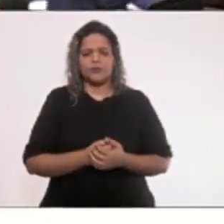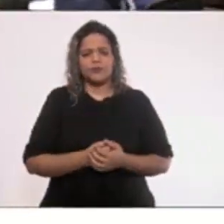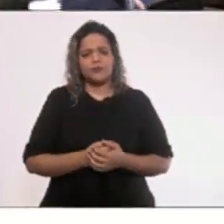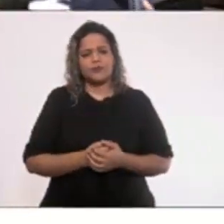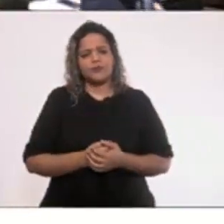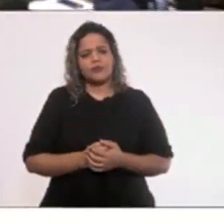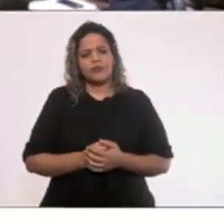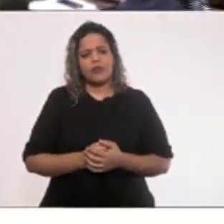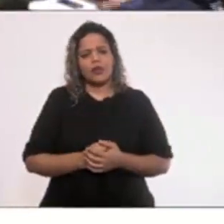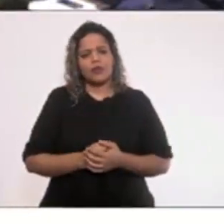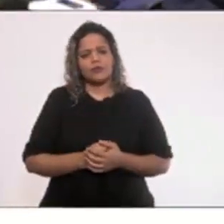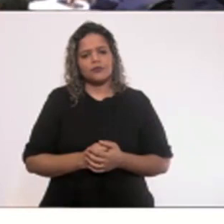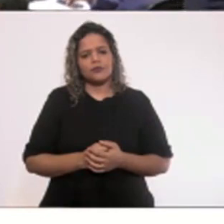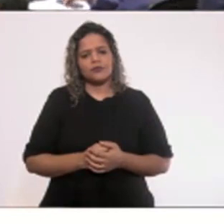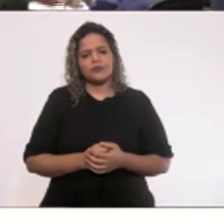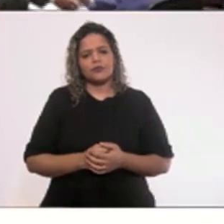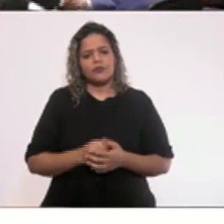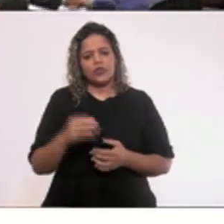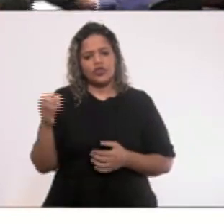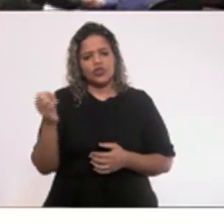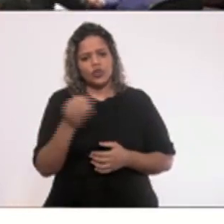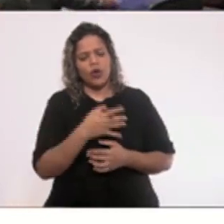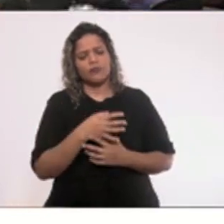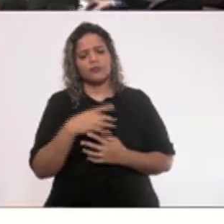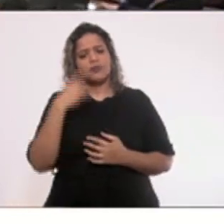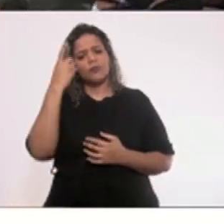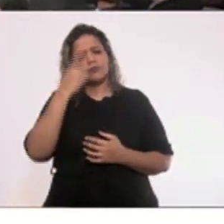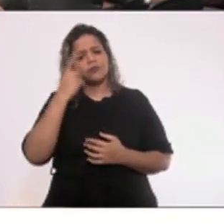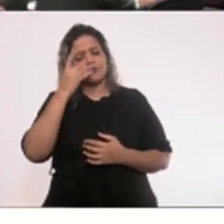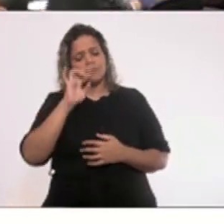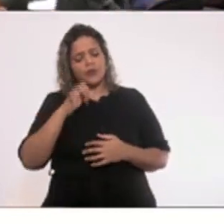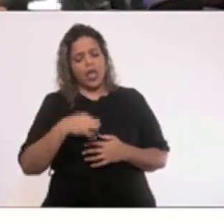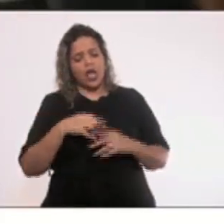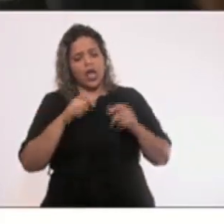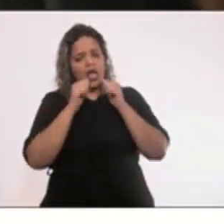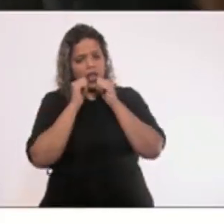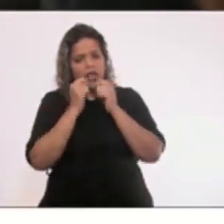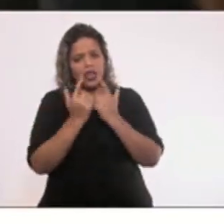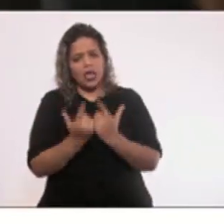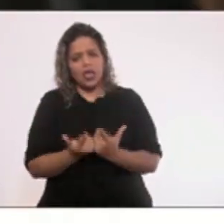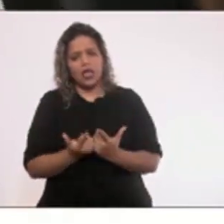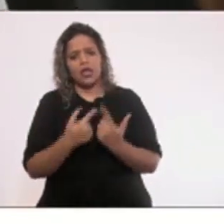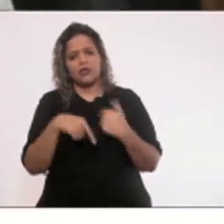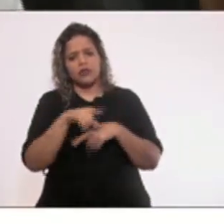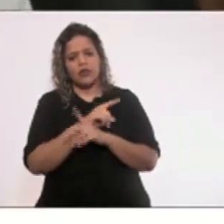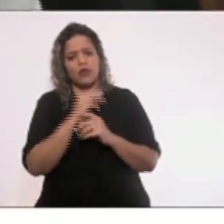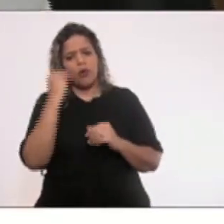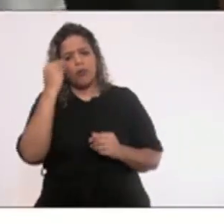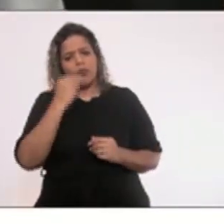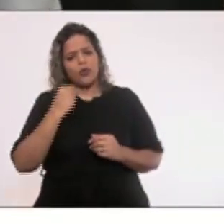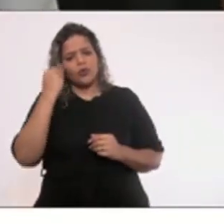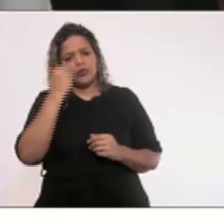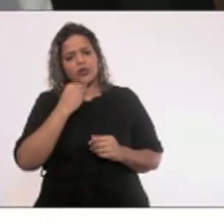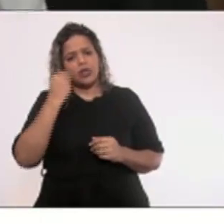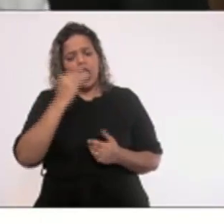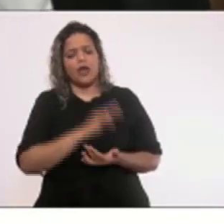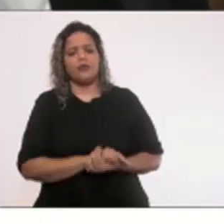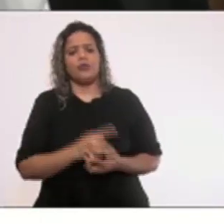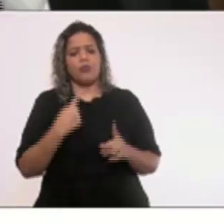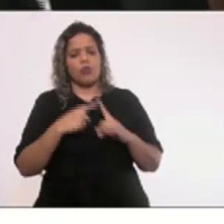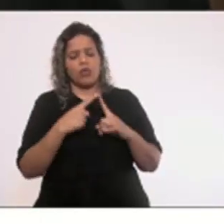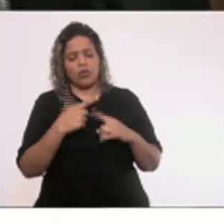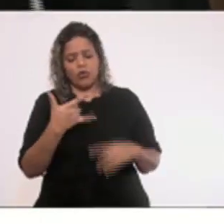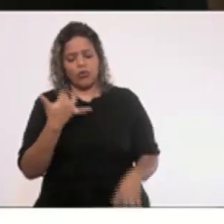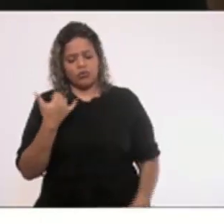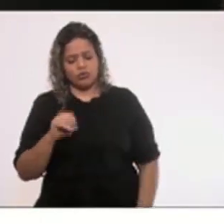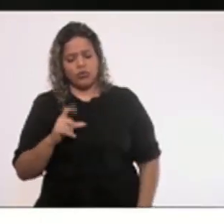novo, senhor presidente. Pelo novo, deputado Alexandre. Essa casa teve a oportunidade de votar um equívoco da legislatura em